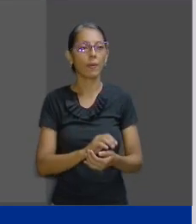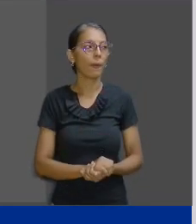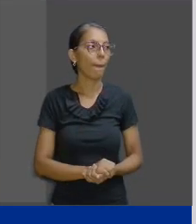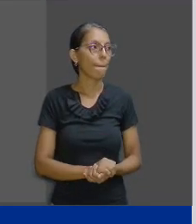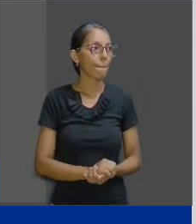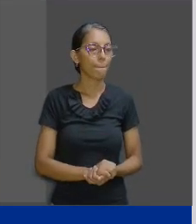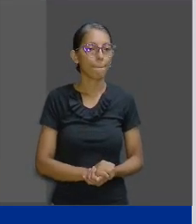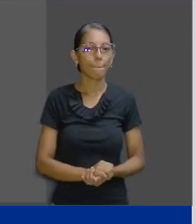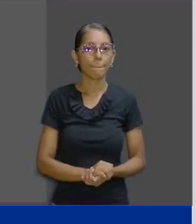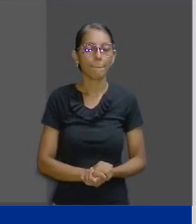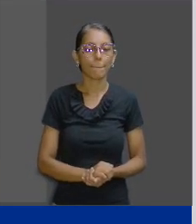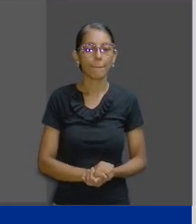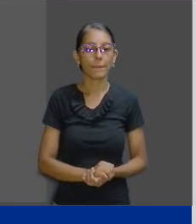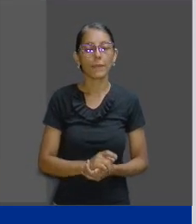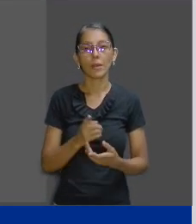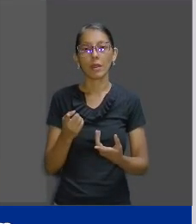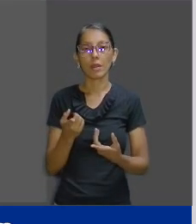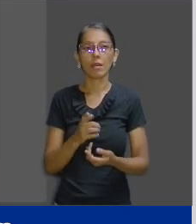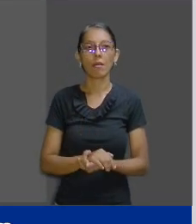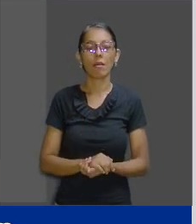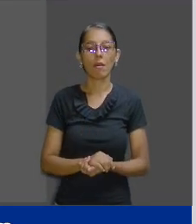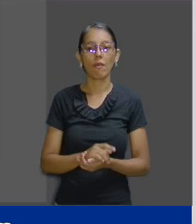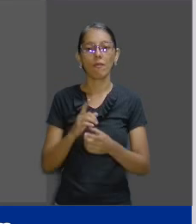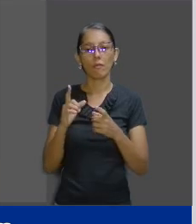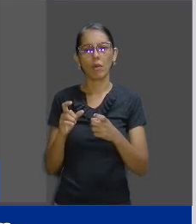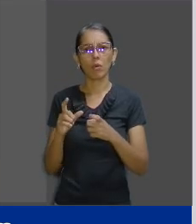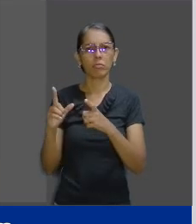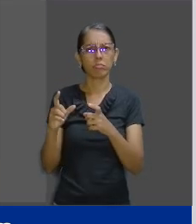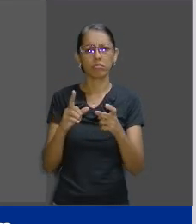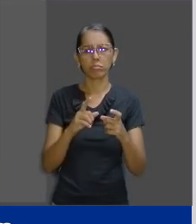de extração. Não se tratam de prints, todas